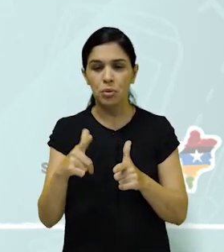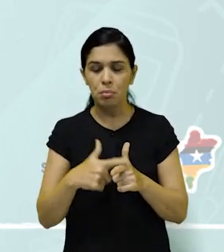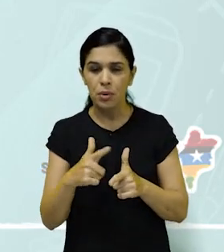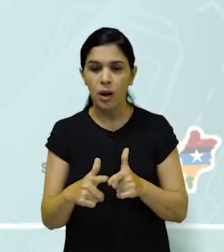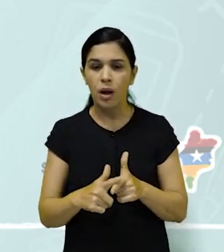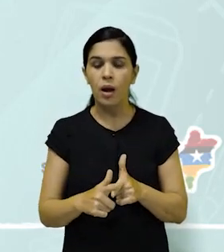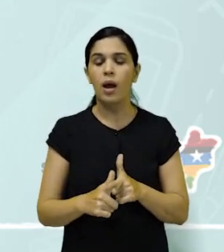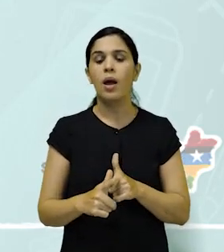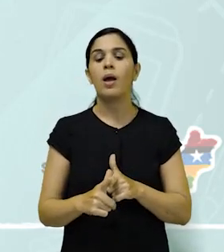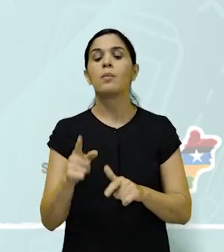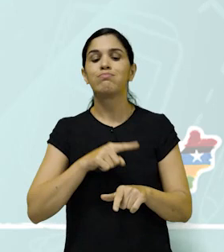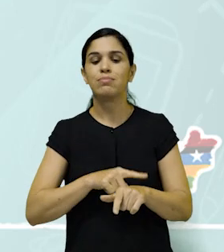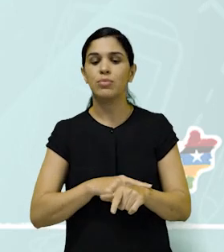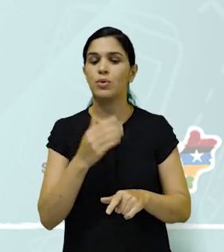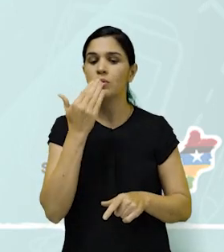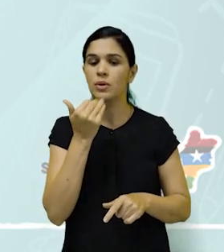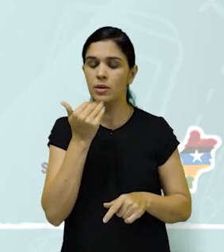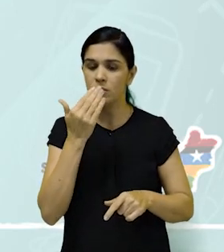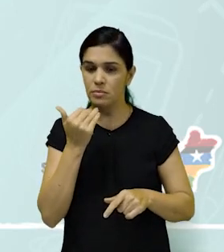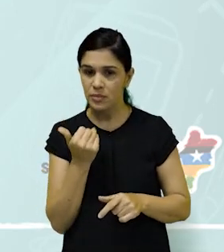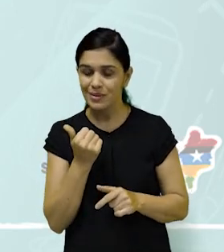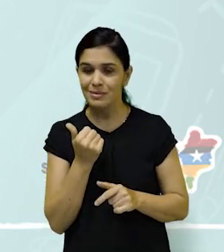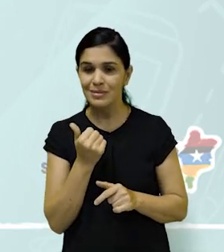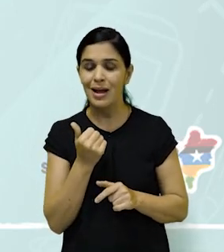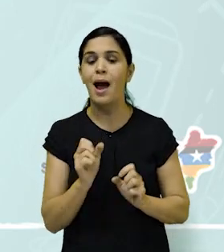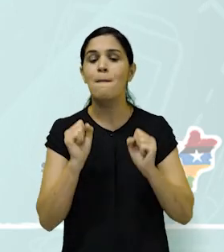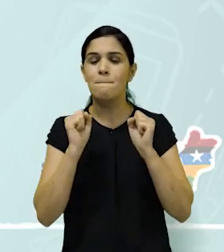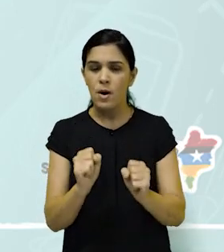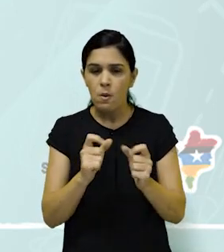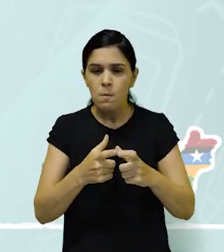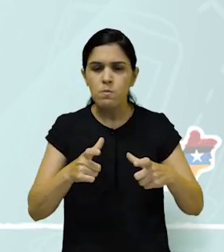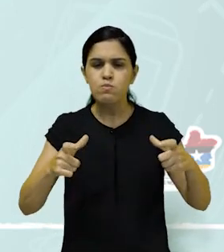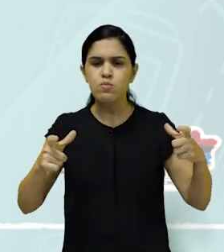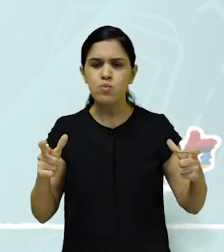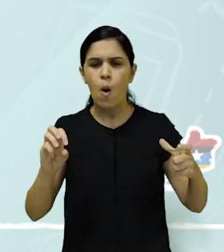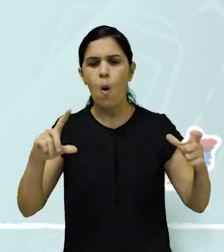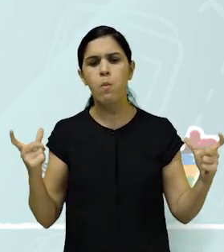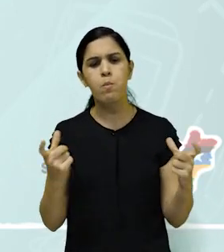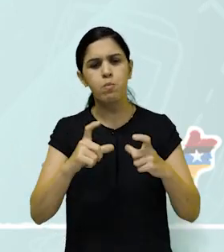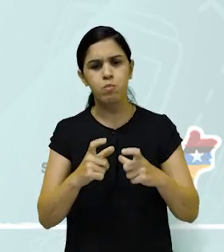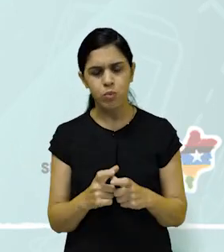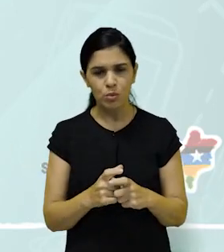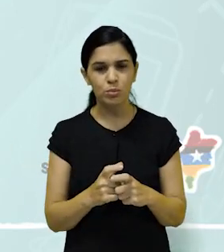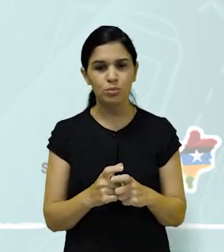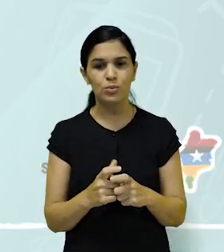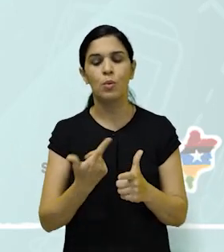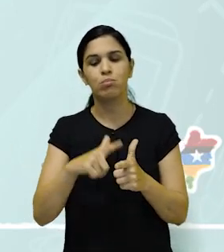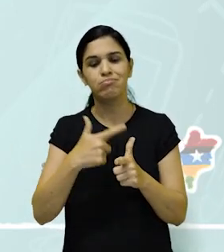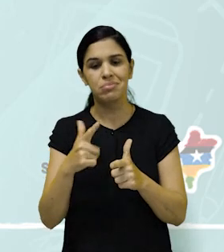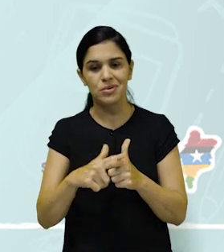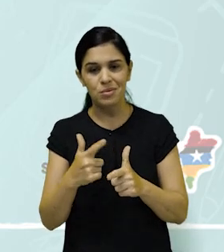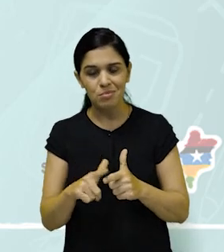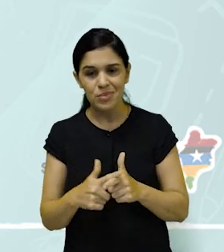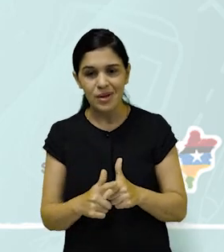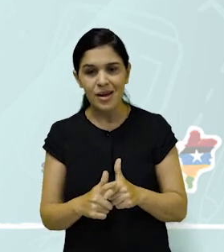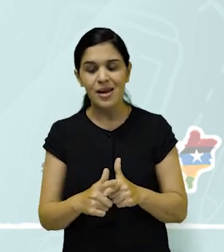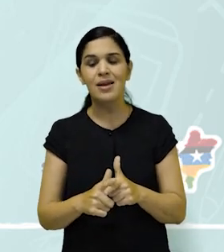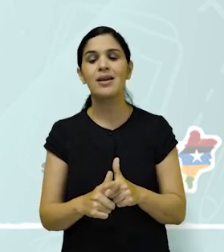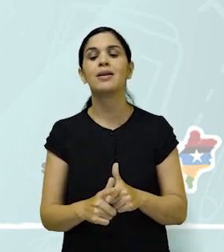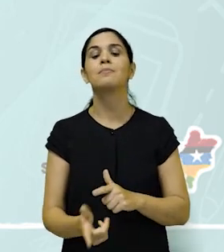também iremos falar sobre o tratamento em relação a esses distúrbios alimentares, tá certo? Então vamos lá, o